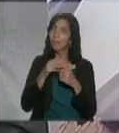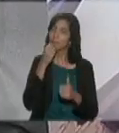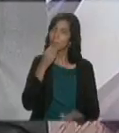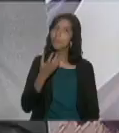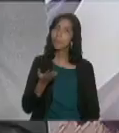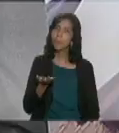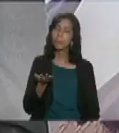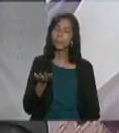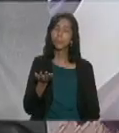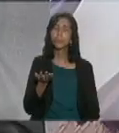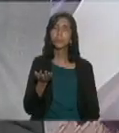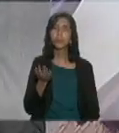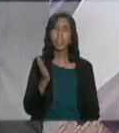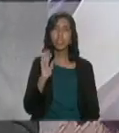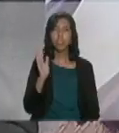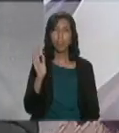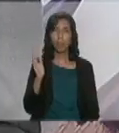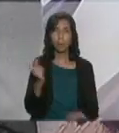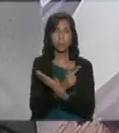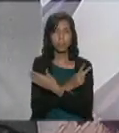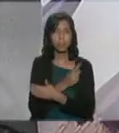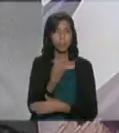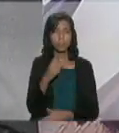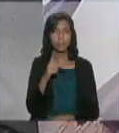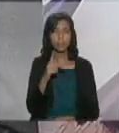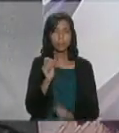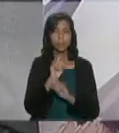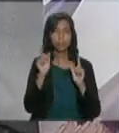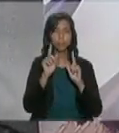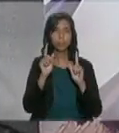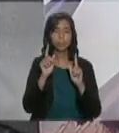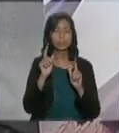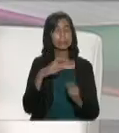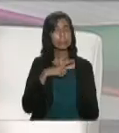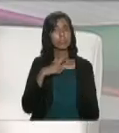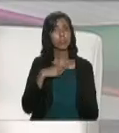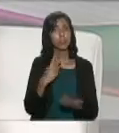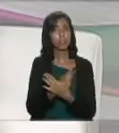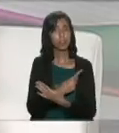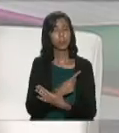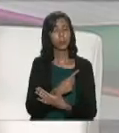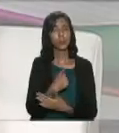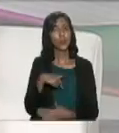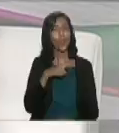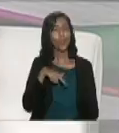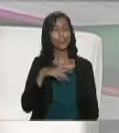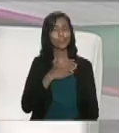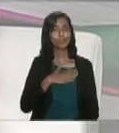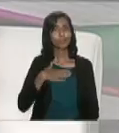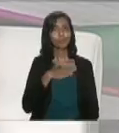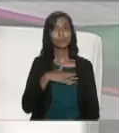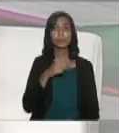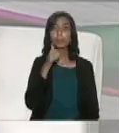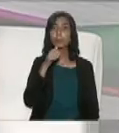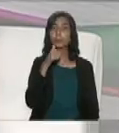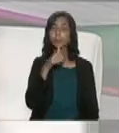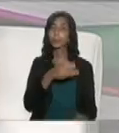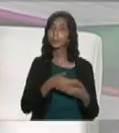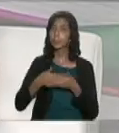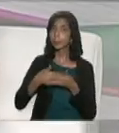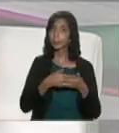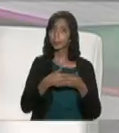muito bom, muito né? bom. Algum caso chamou a sua atenção? Tem um caso lá que a gente se orgulha muito, que foi